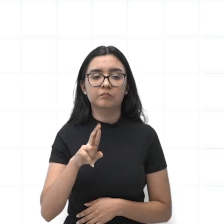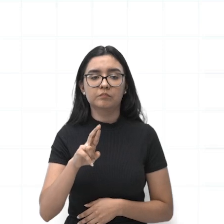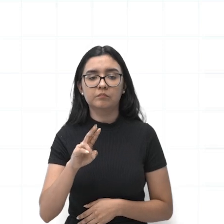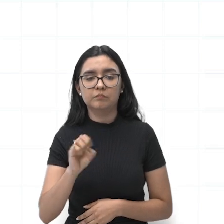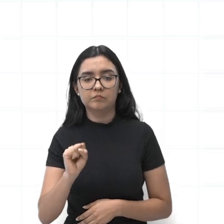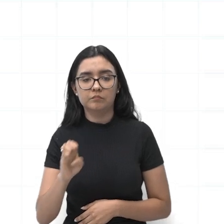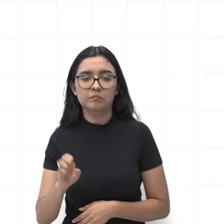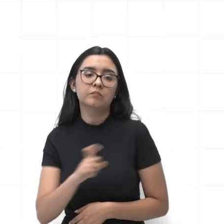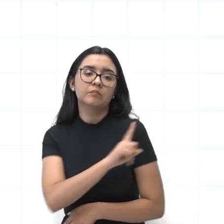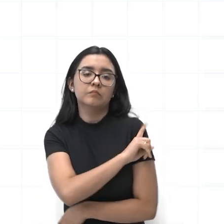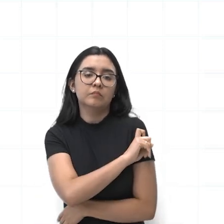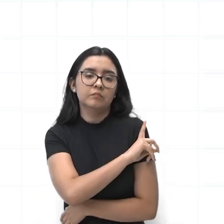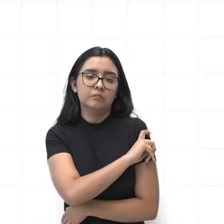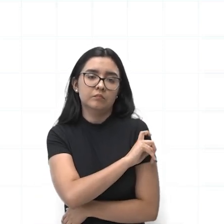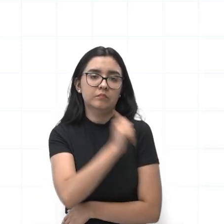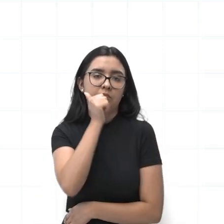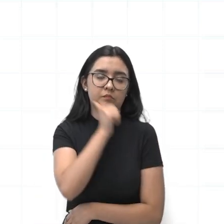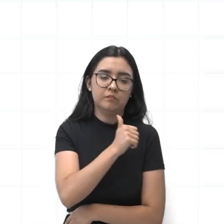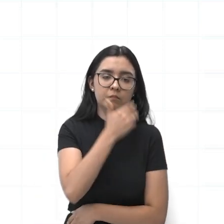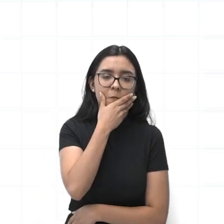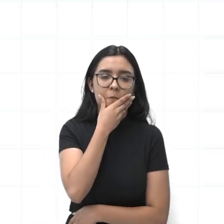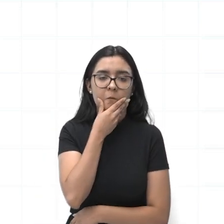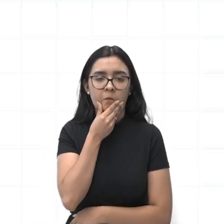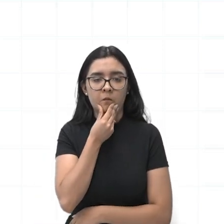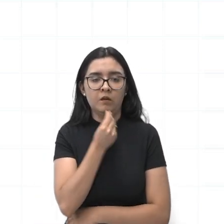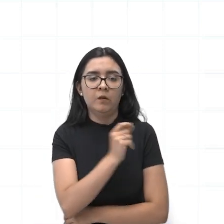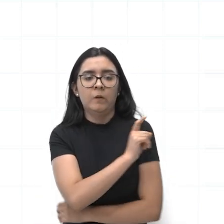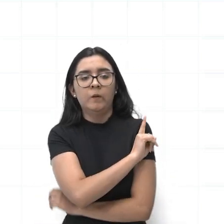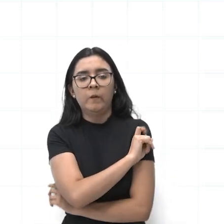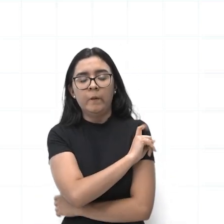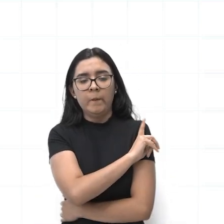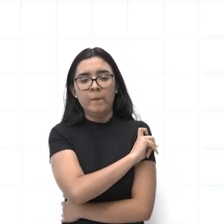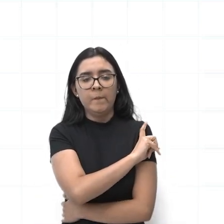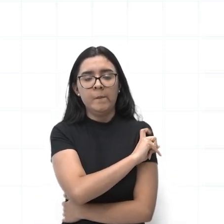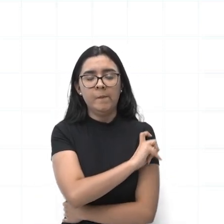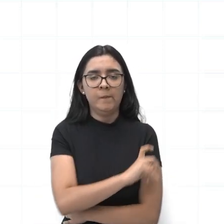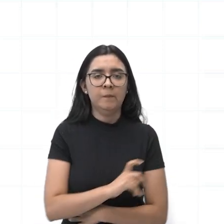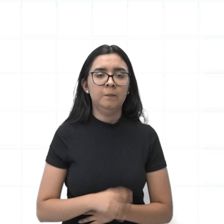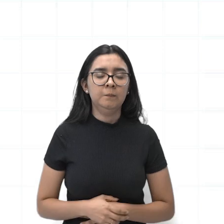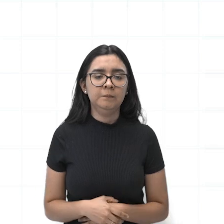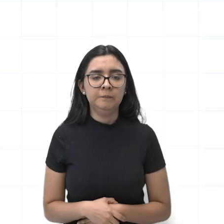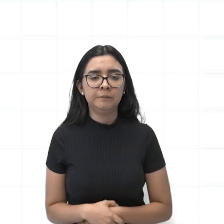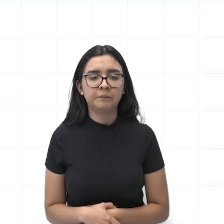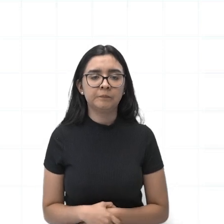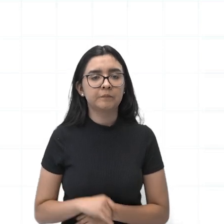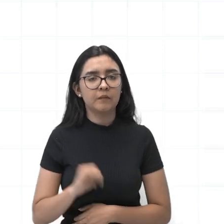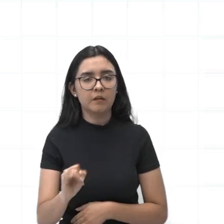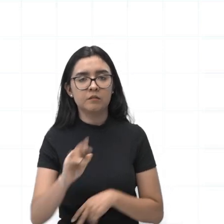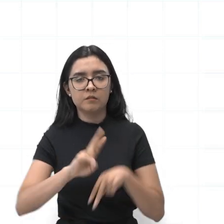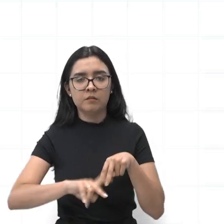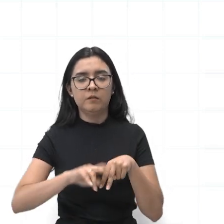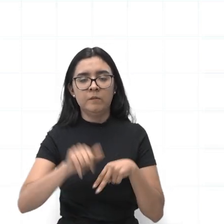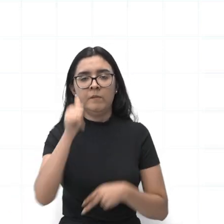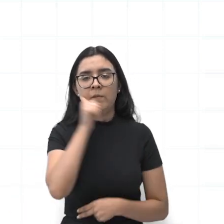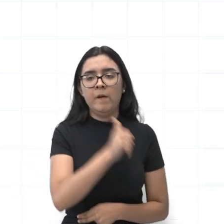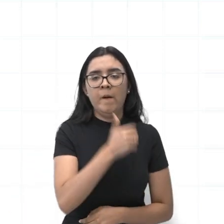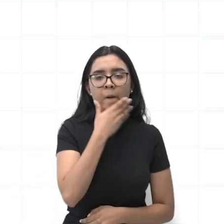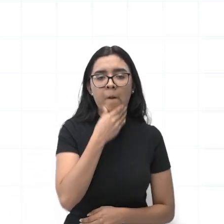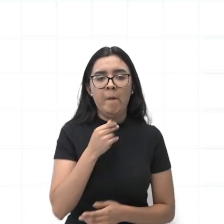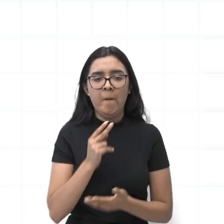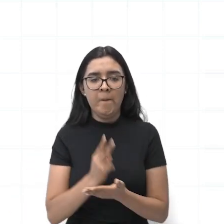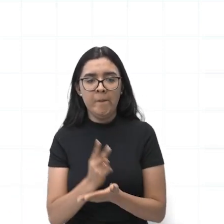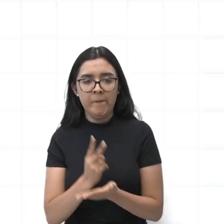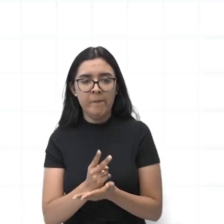Nurse, enfermeira ou enfermeiro, ele não muda, tá? Eu não tenho essa diferenciação se masculino ou